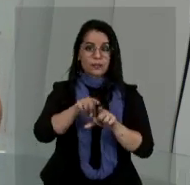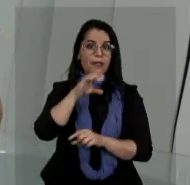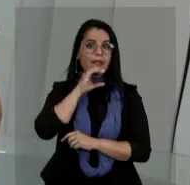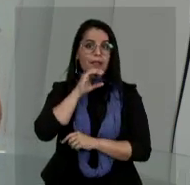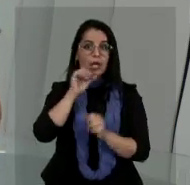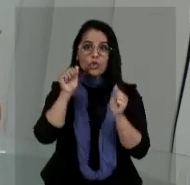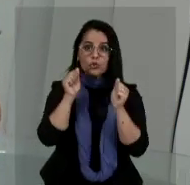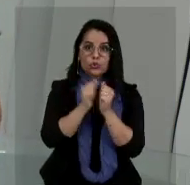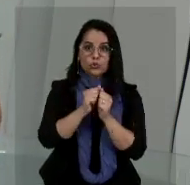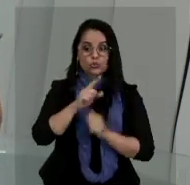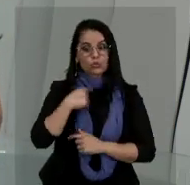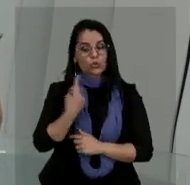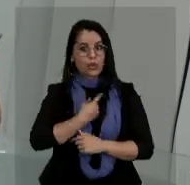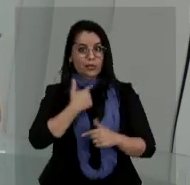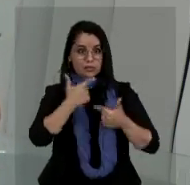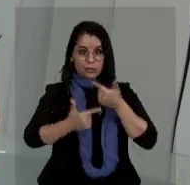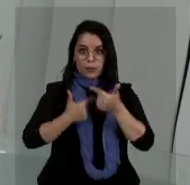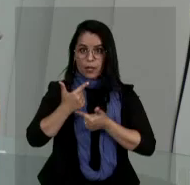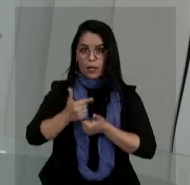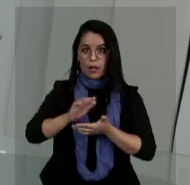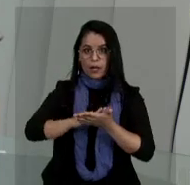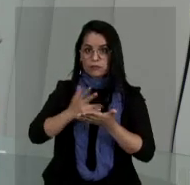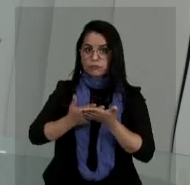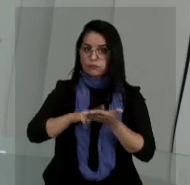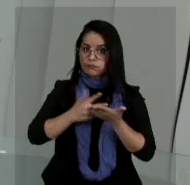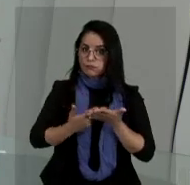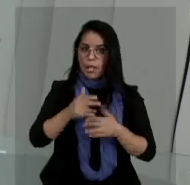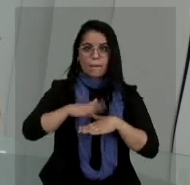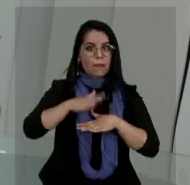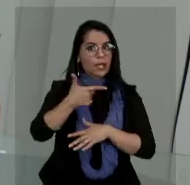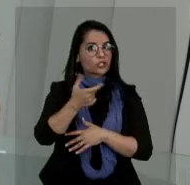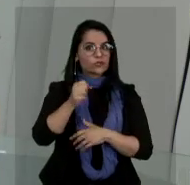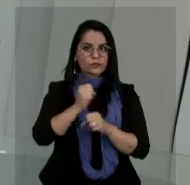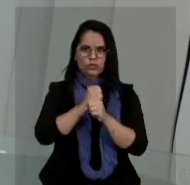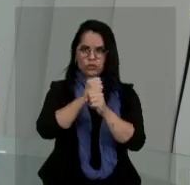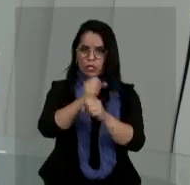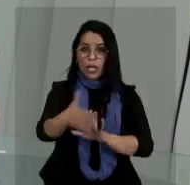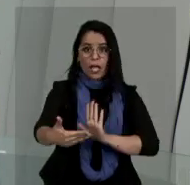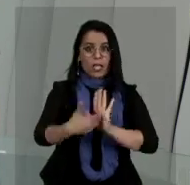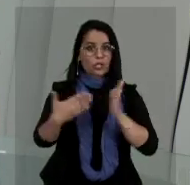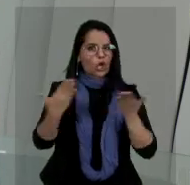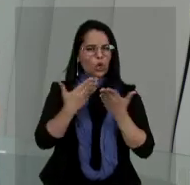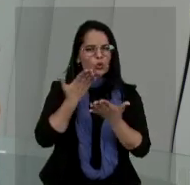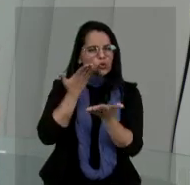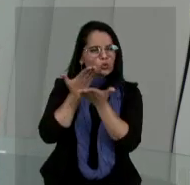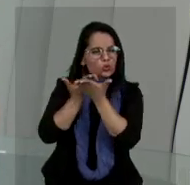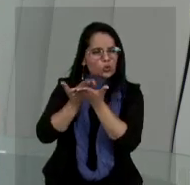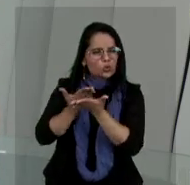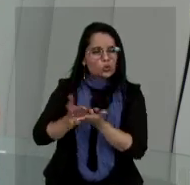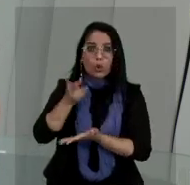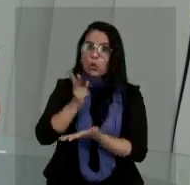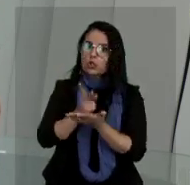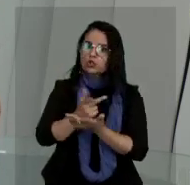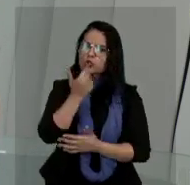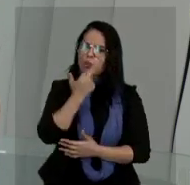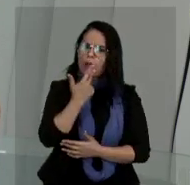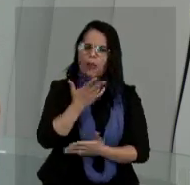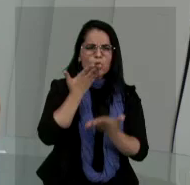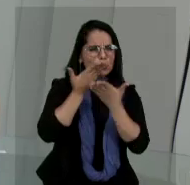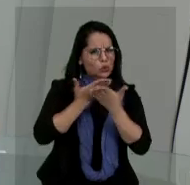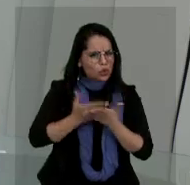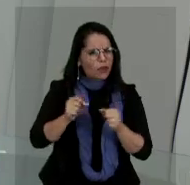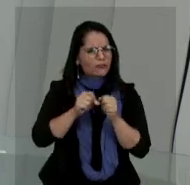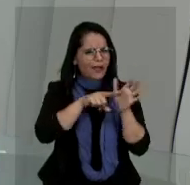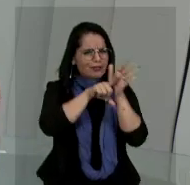Carla, nós atuamos como intérprete de Libras há mais de 20 anos. Até hoje a gente estuda a língua, a gente faz